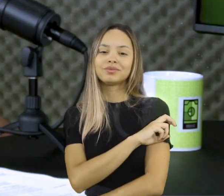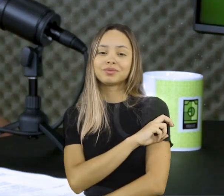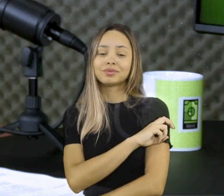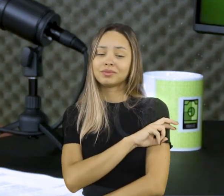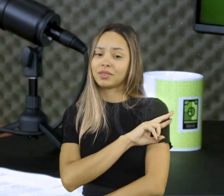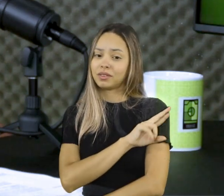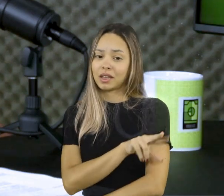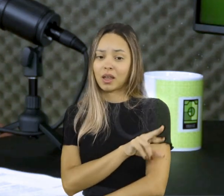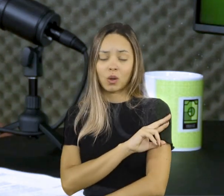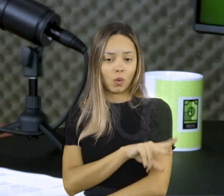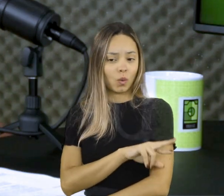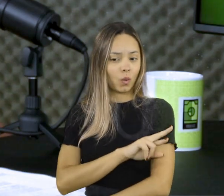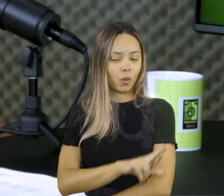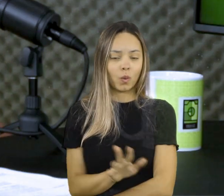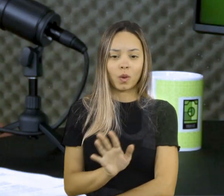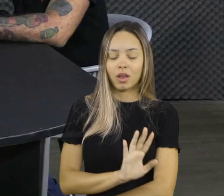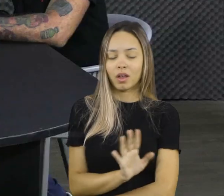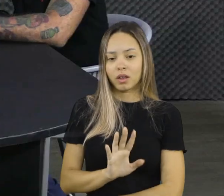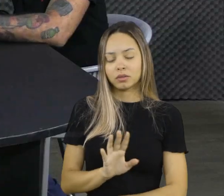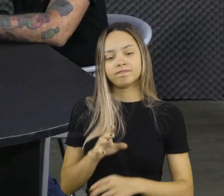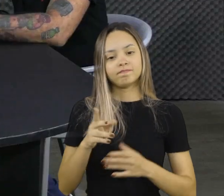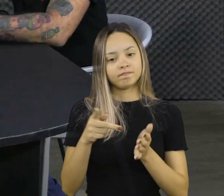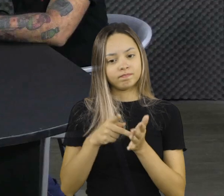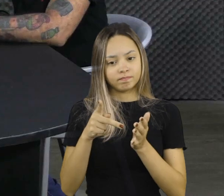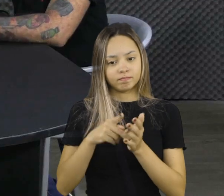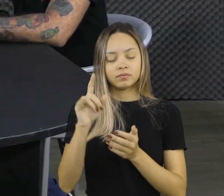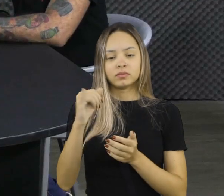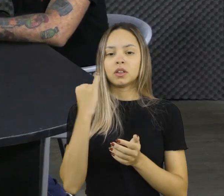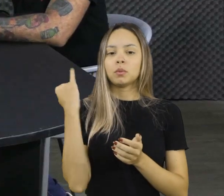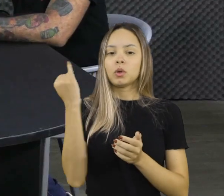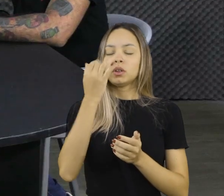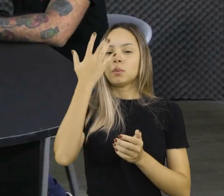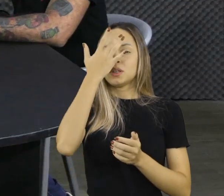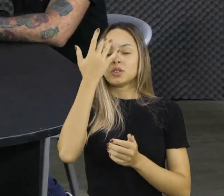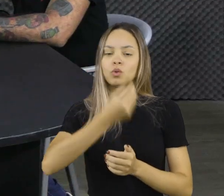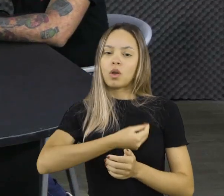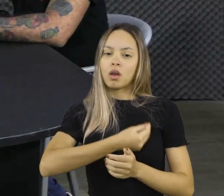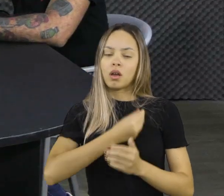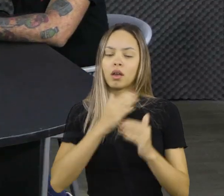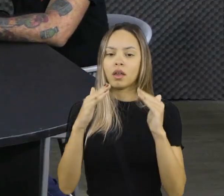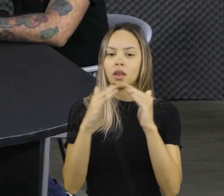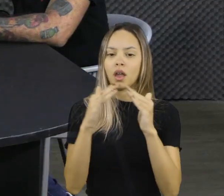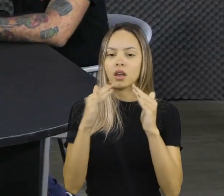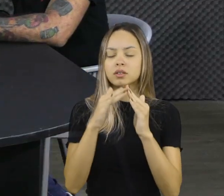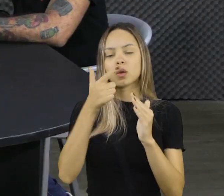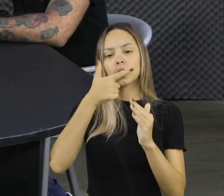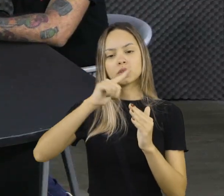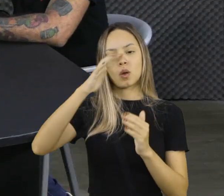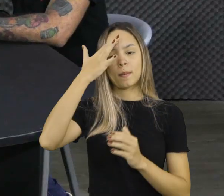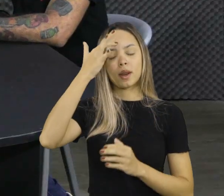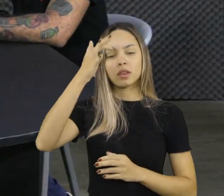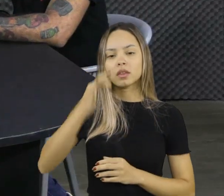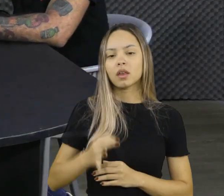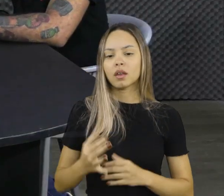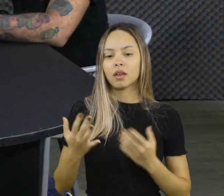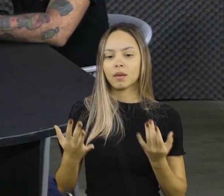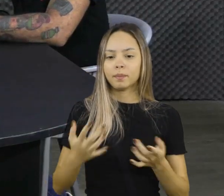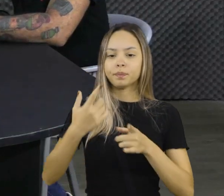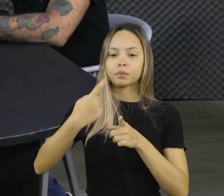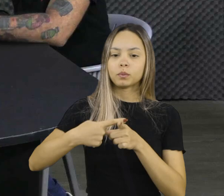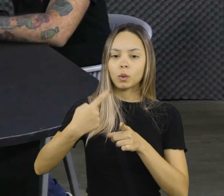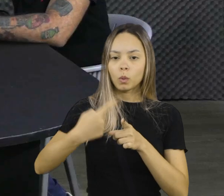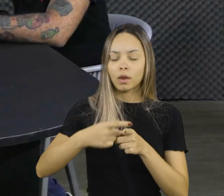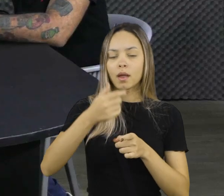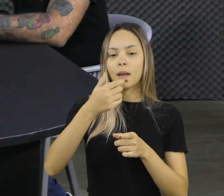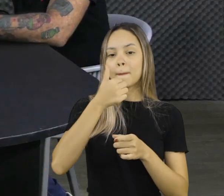é. É muito importante que as pessoas que estão em casa elas possam compreender, porque como uma